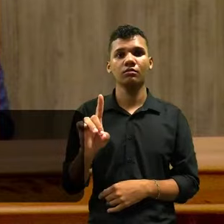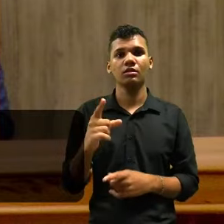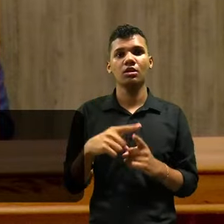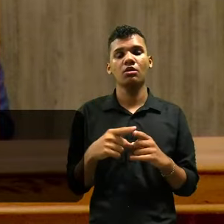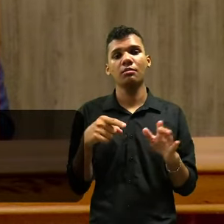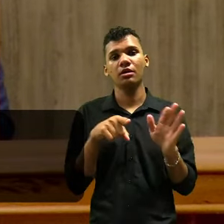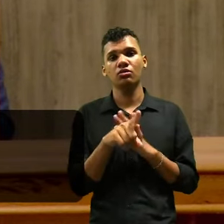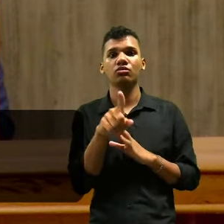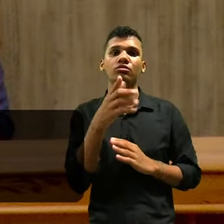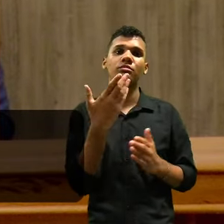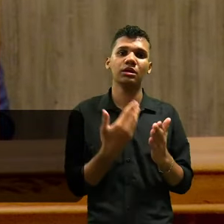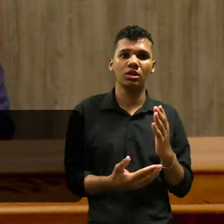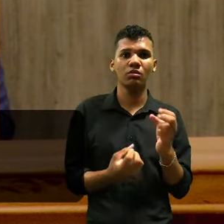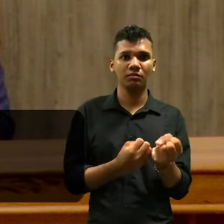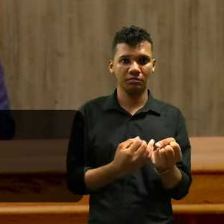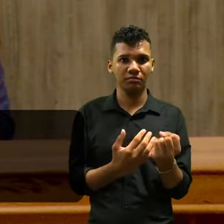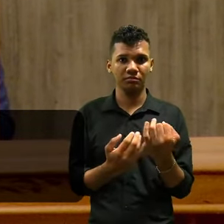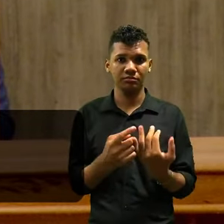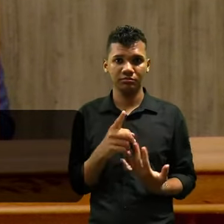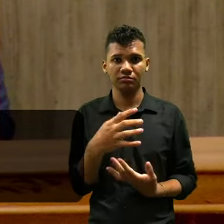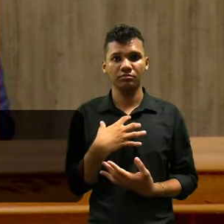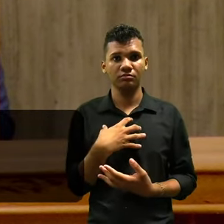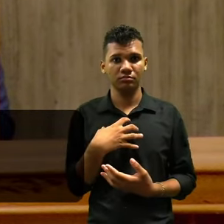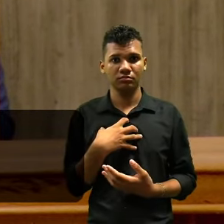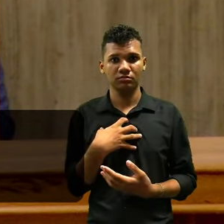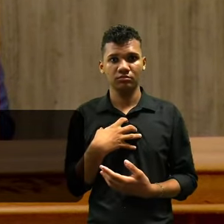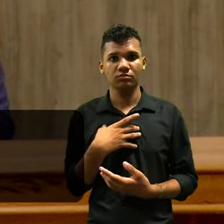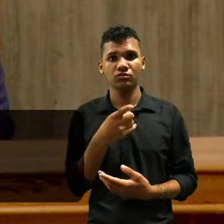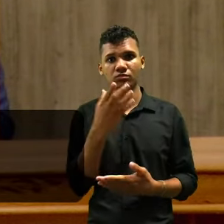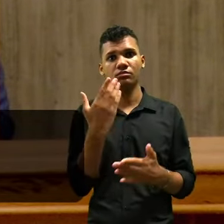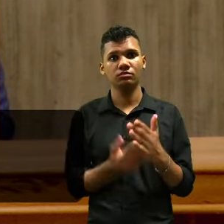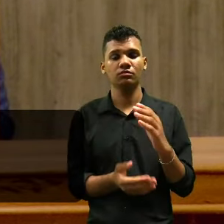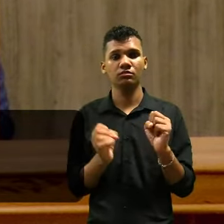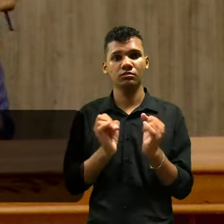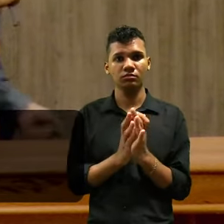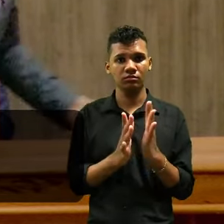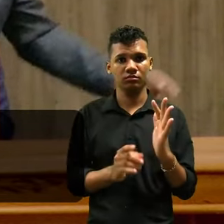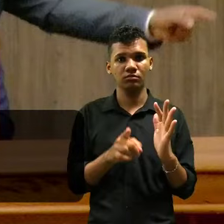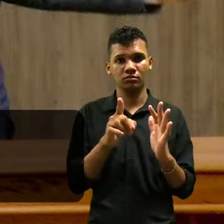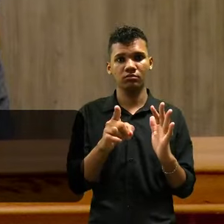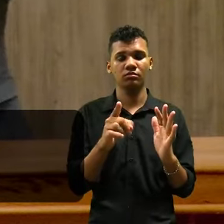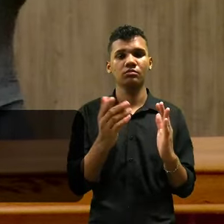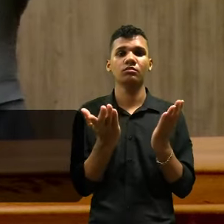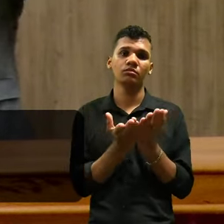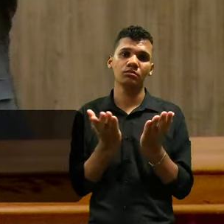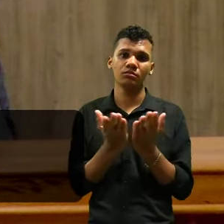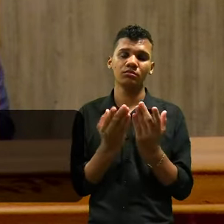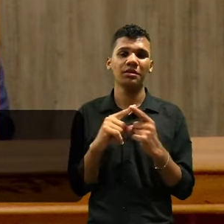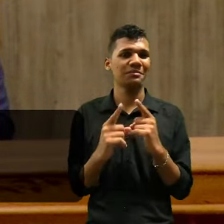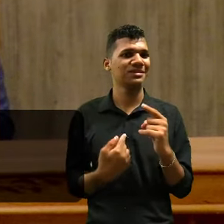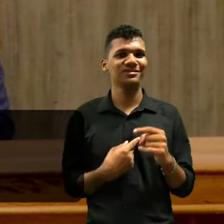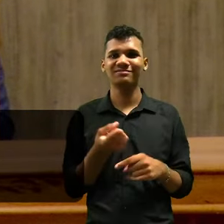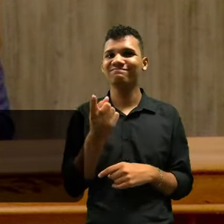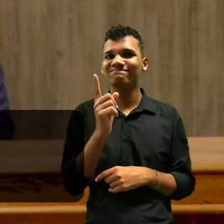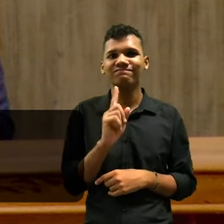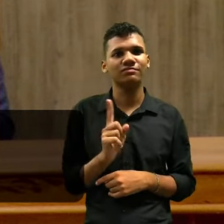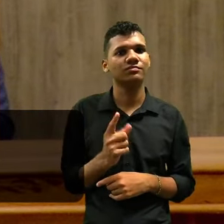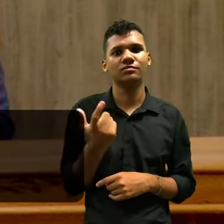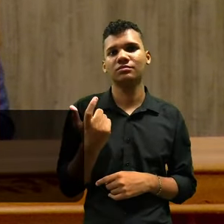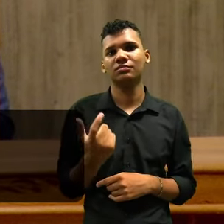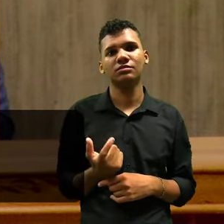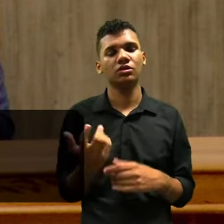emoção porque eu sou crente não eu perdi a glória porque eu sou crente só que eu não sou mais conduzido